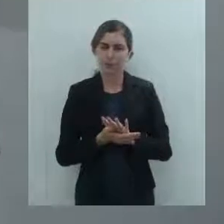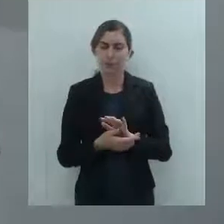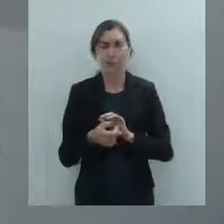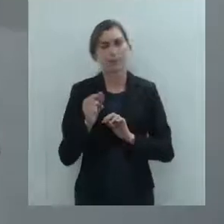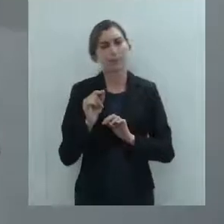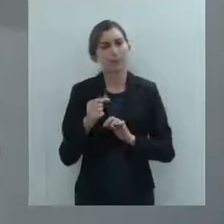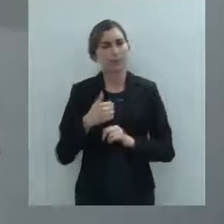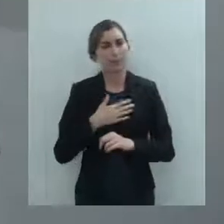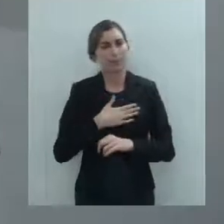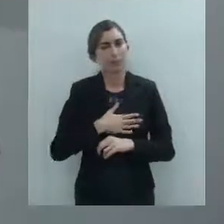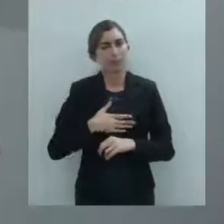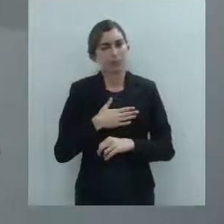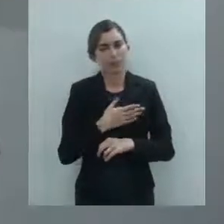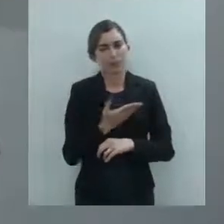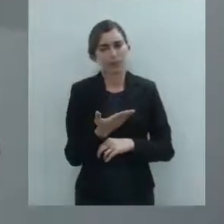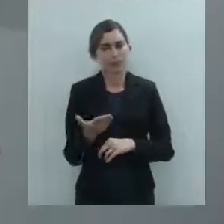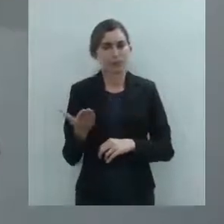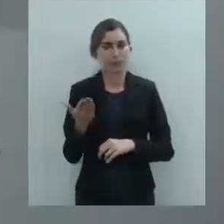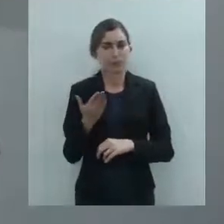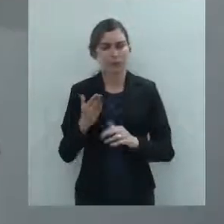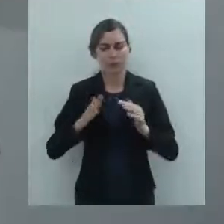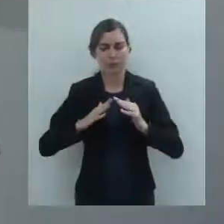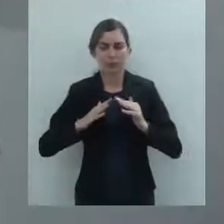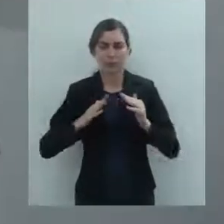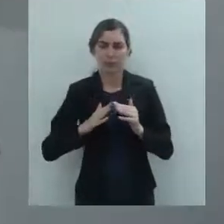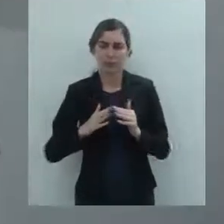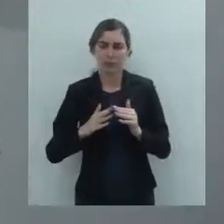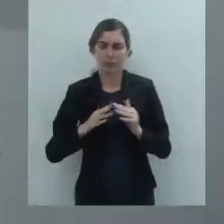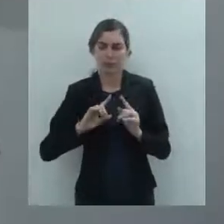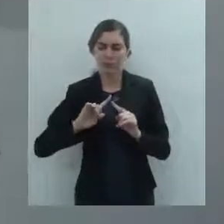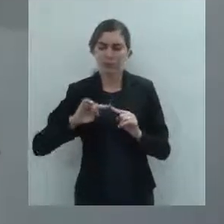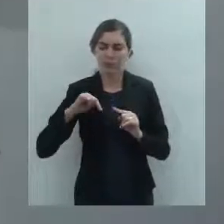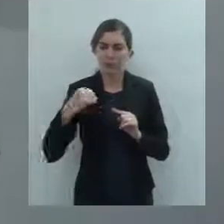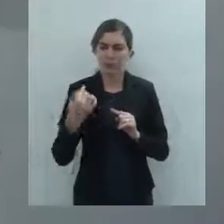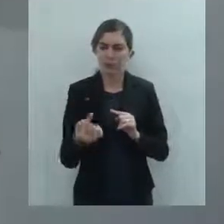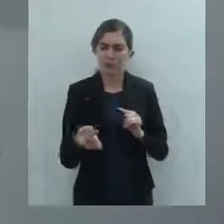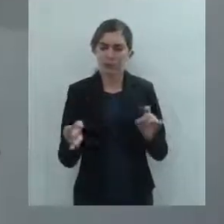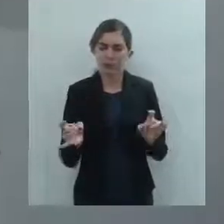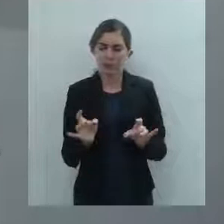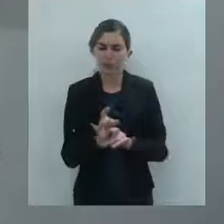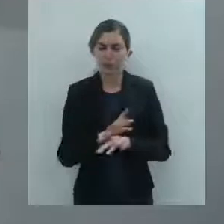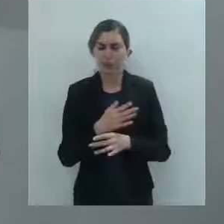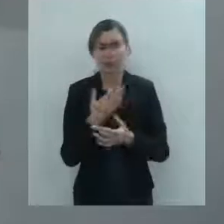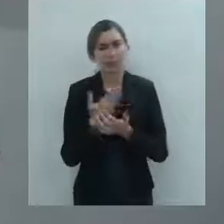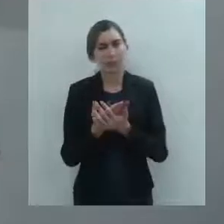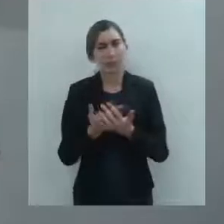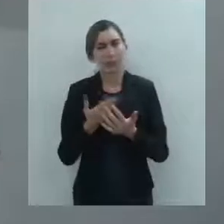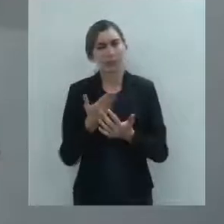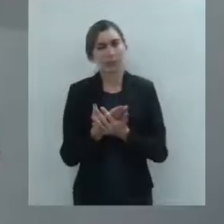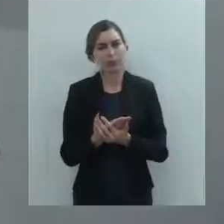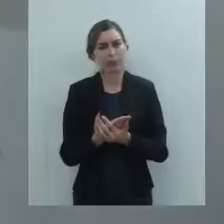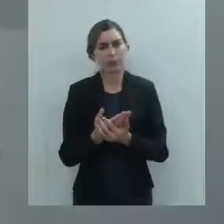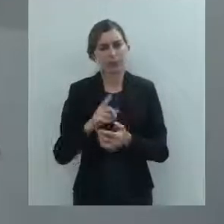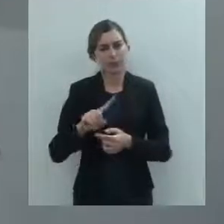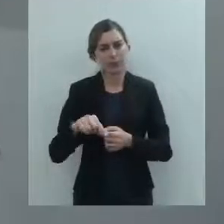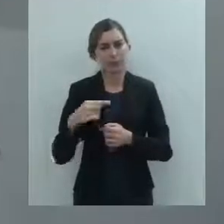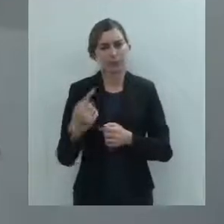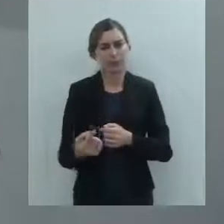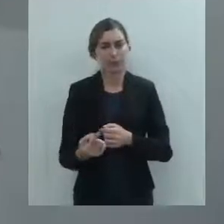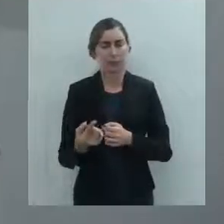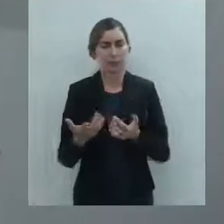eu gostaria que você em casa depois que terminar essa aula depois mais tarde